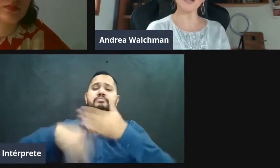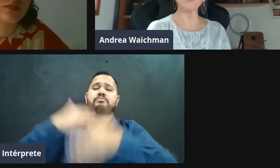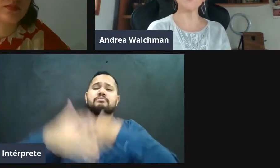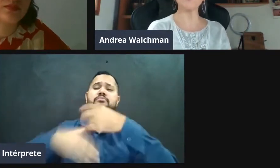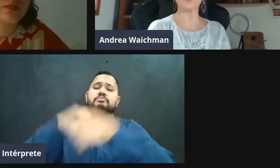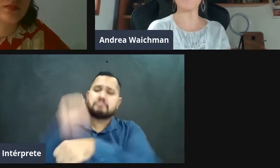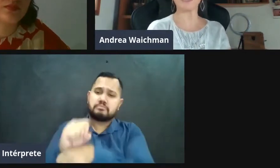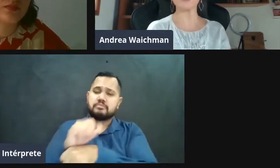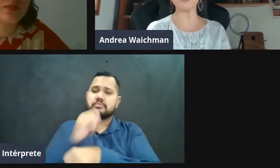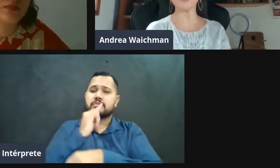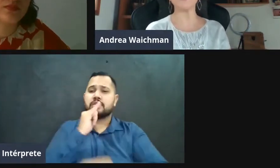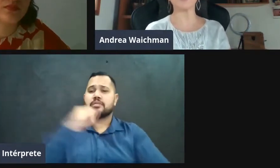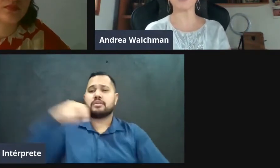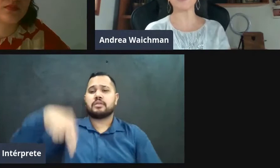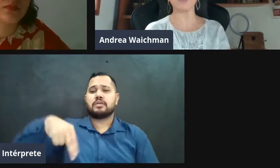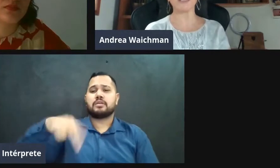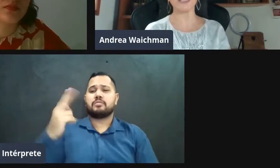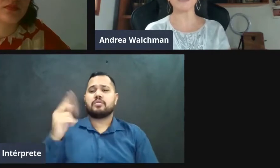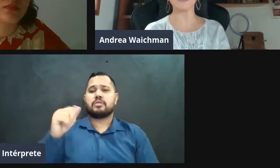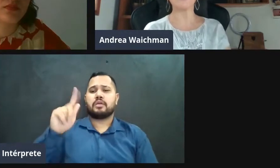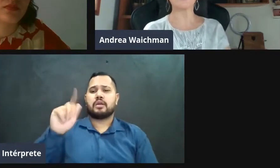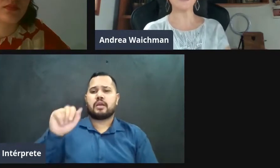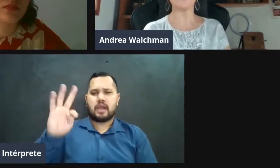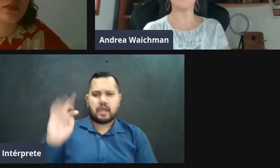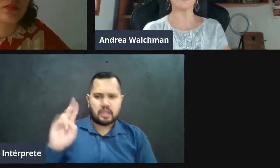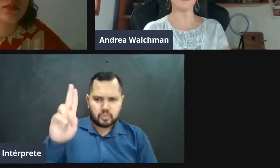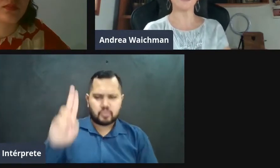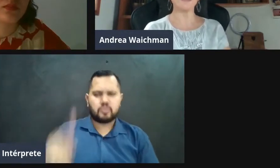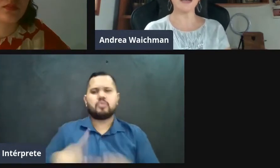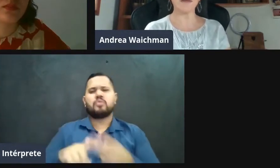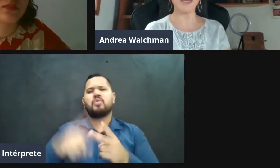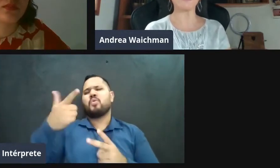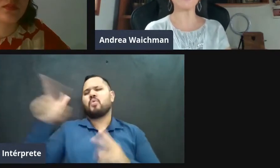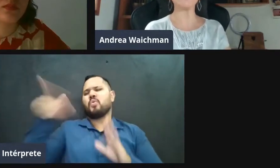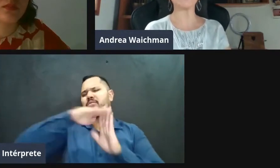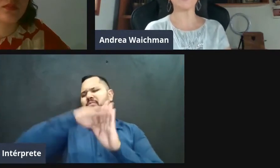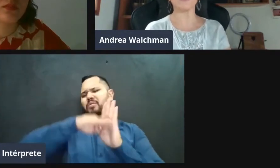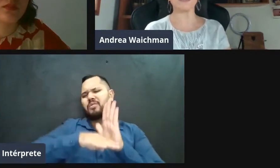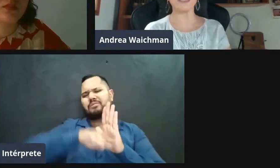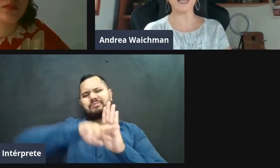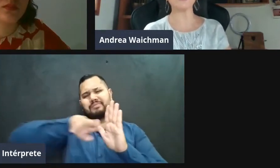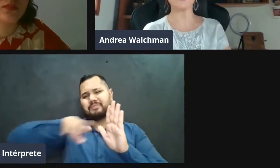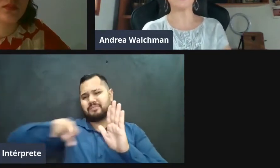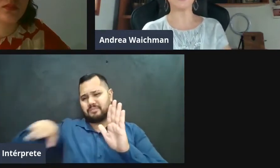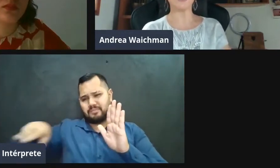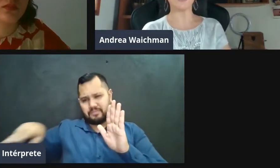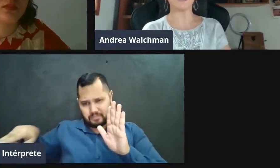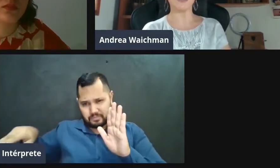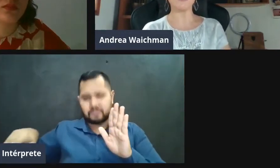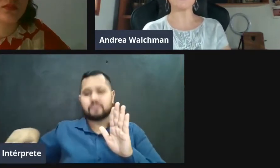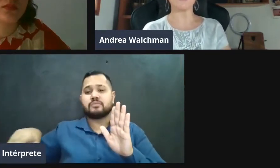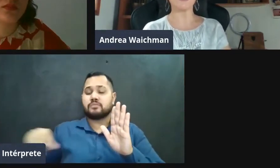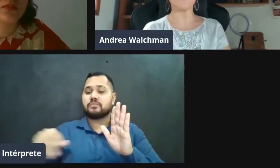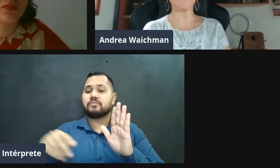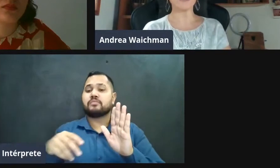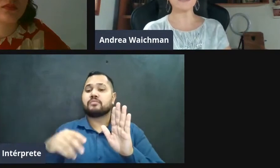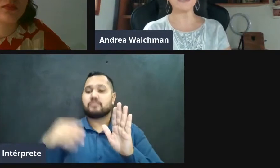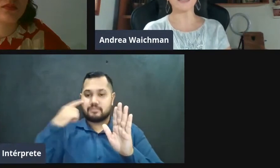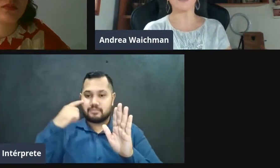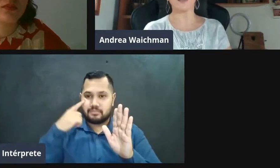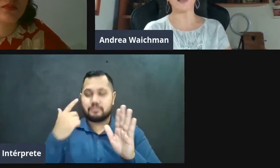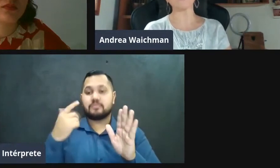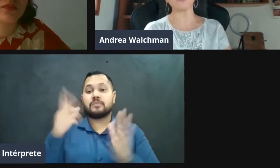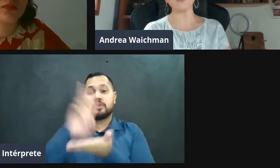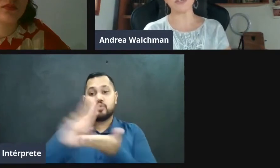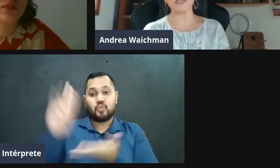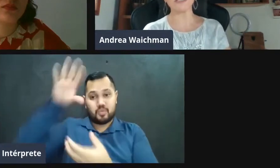programa Nhengatu, o programa Caxiri, o programa Tucanteira, que internamente, dentro da universidade, eles